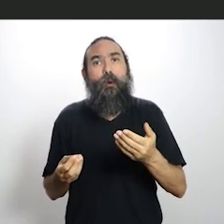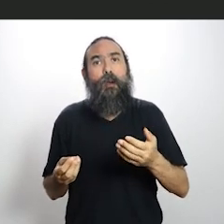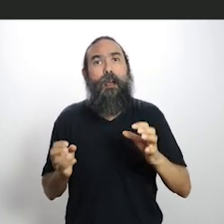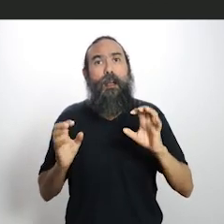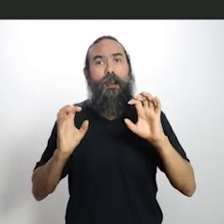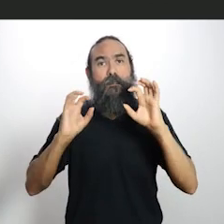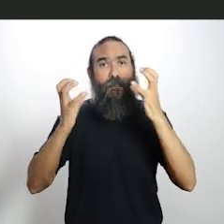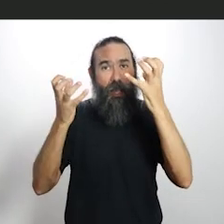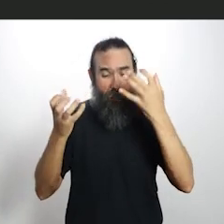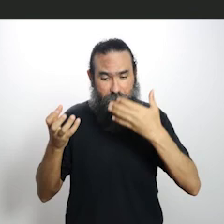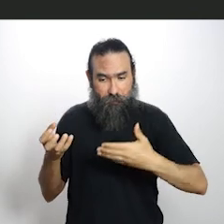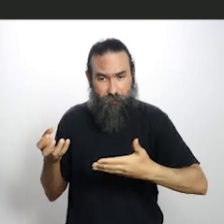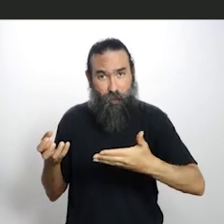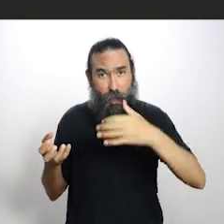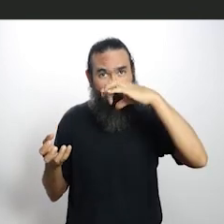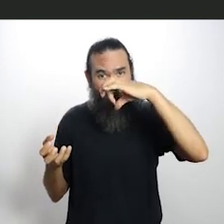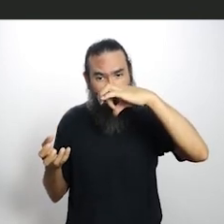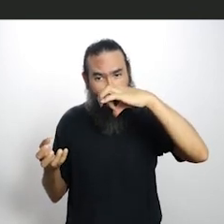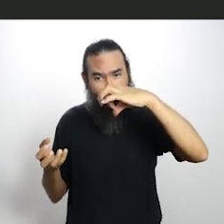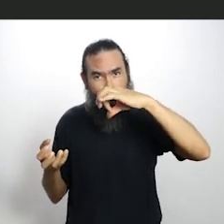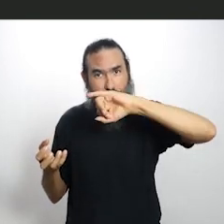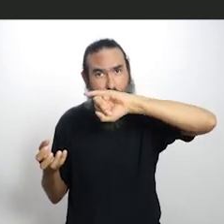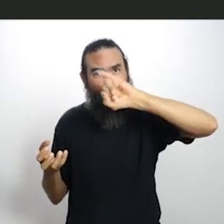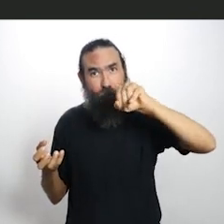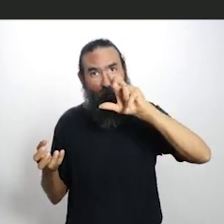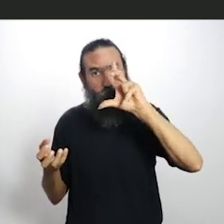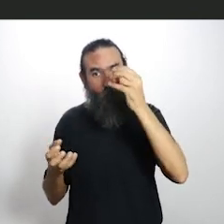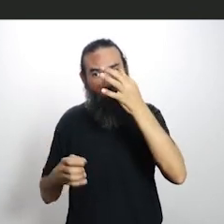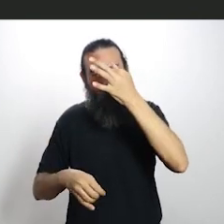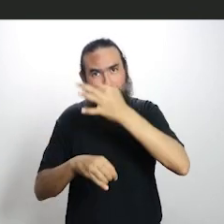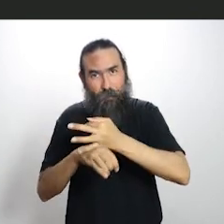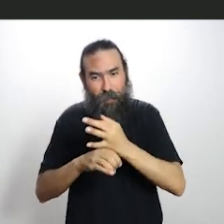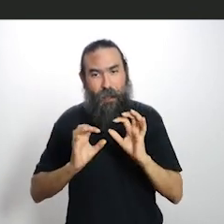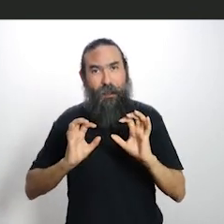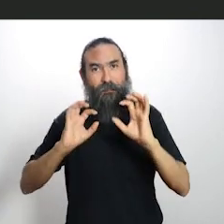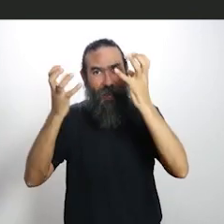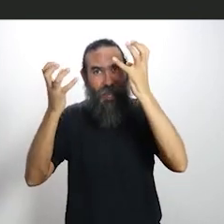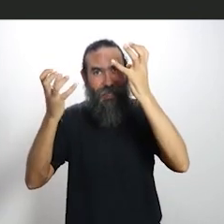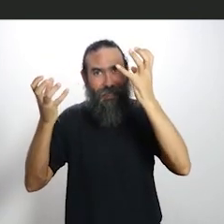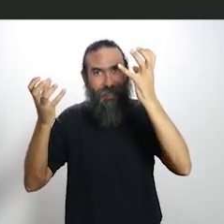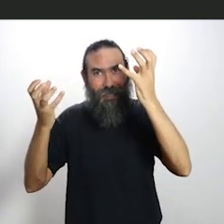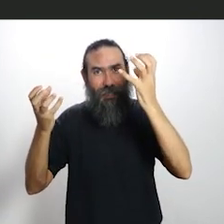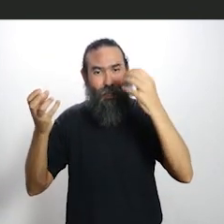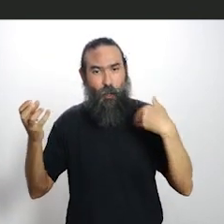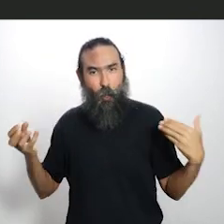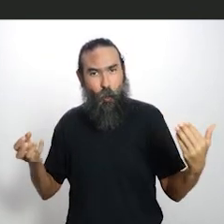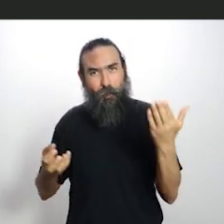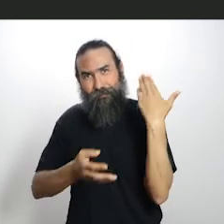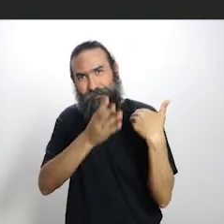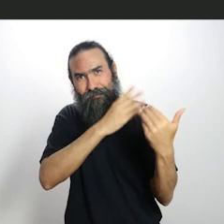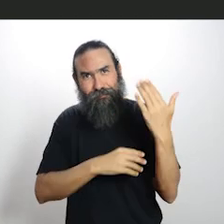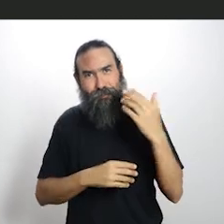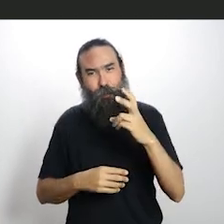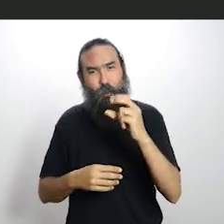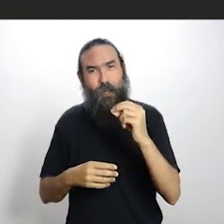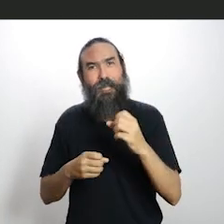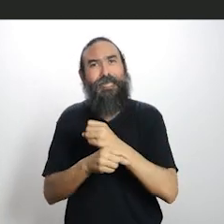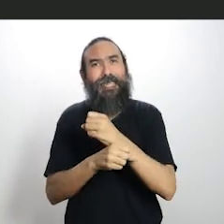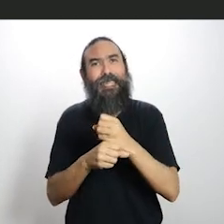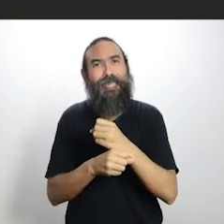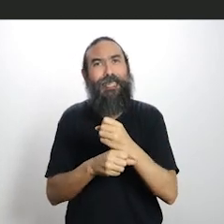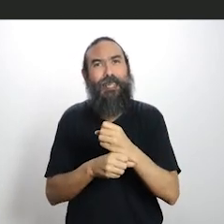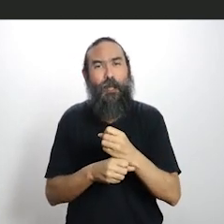coco celebração a memória dos nossos ancestrais tudo isso não dá para acontecer live sabe então